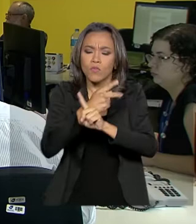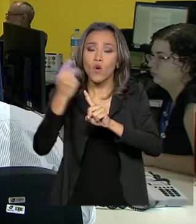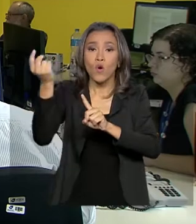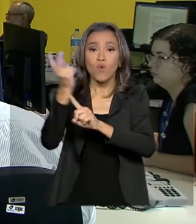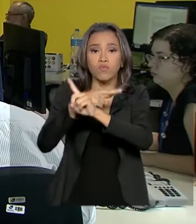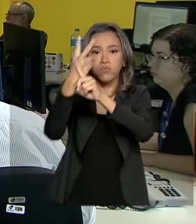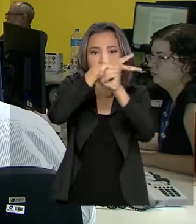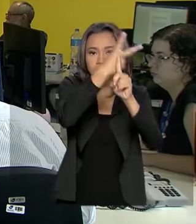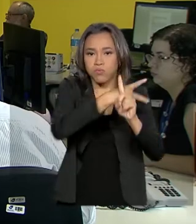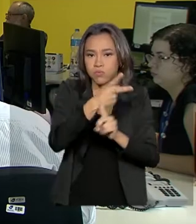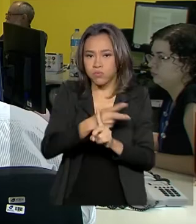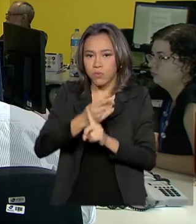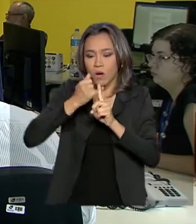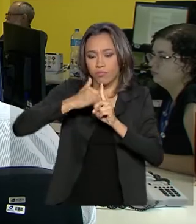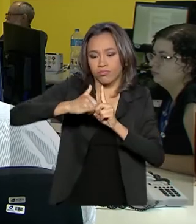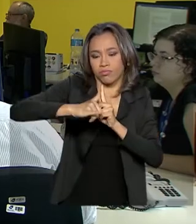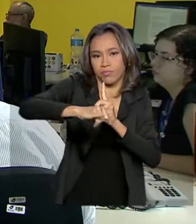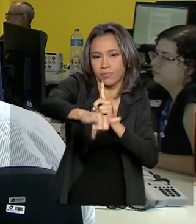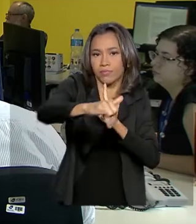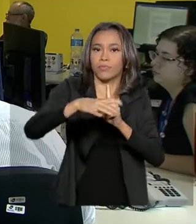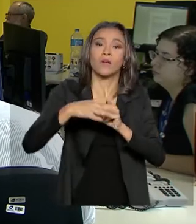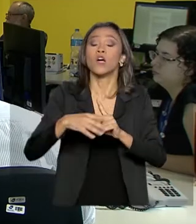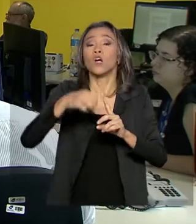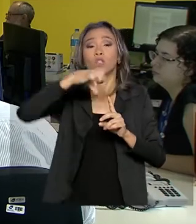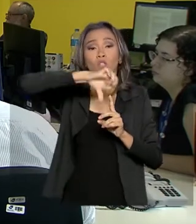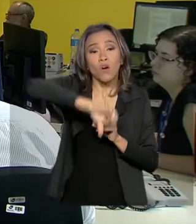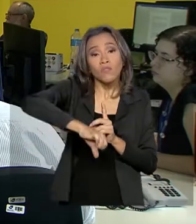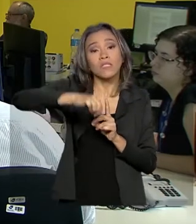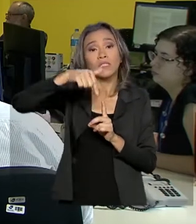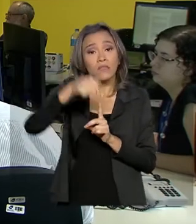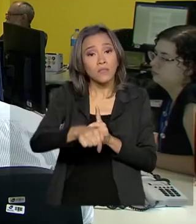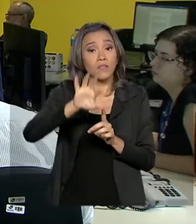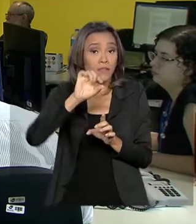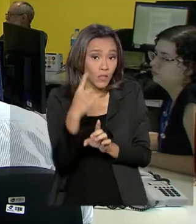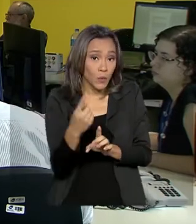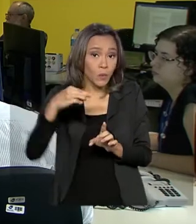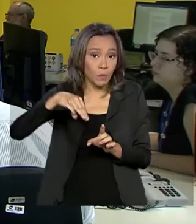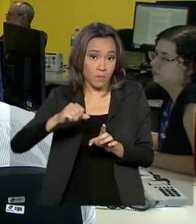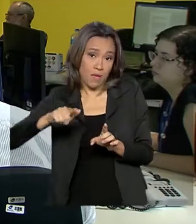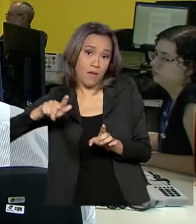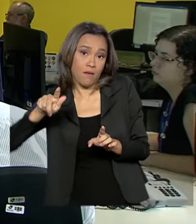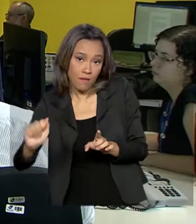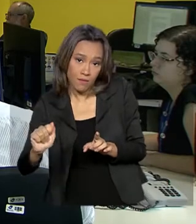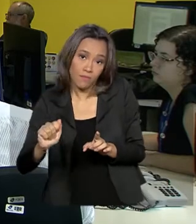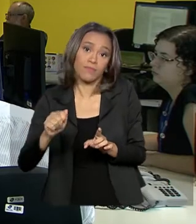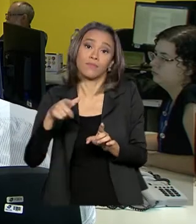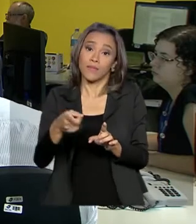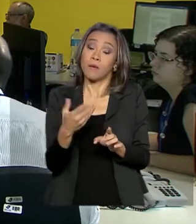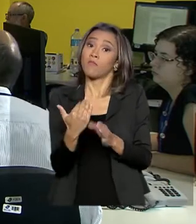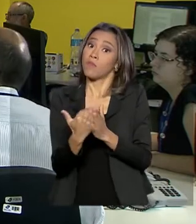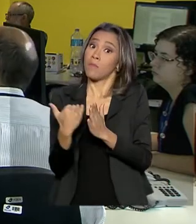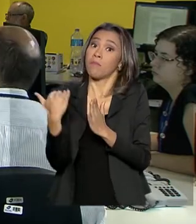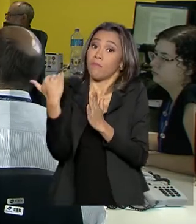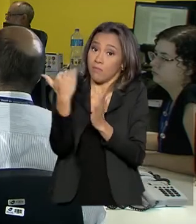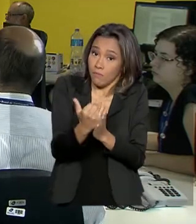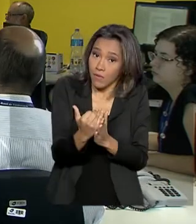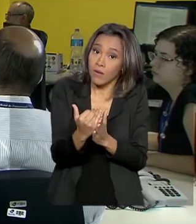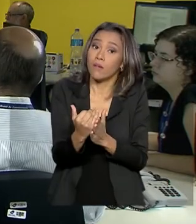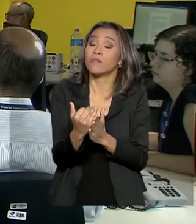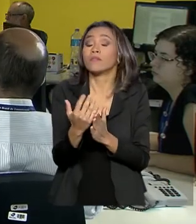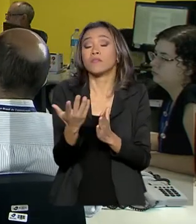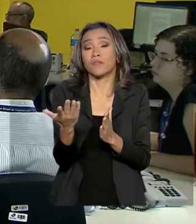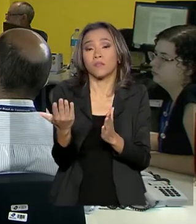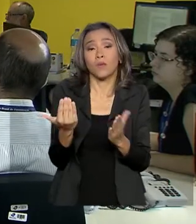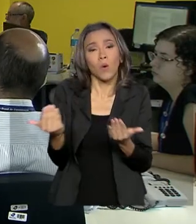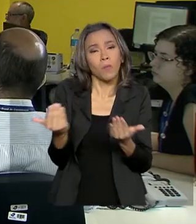foi de 971 megawatts, maior do que 776 megawatts que foram adicionados pelas